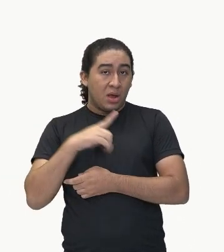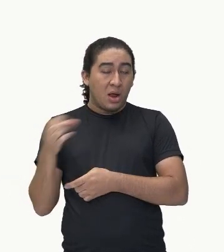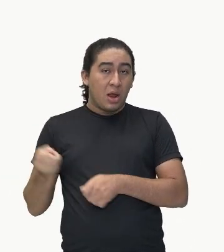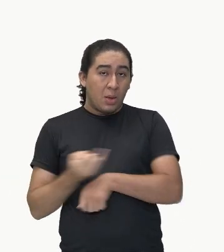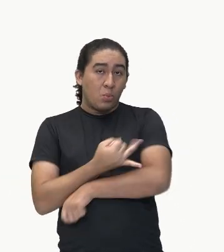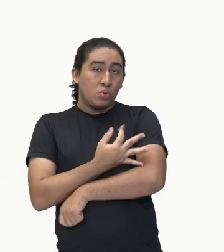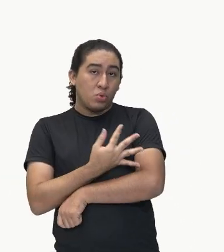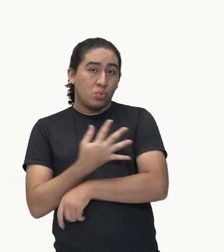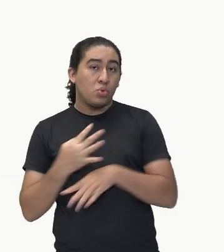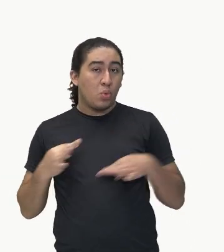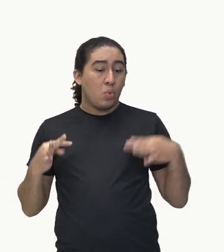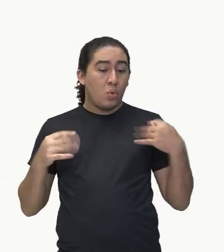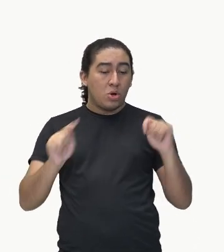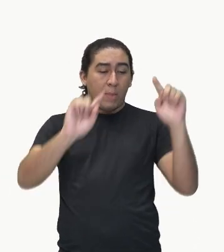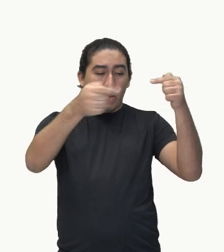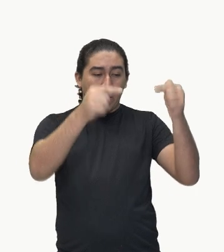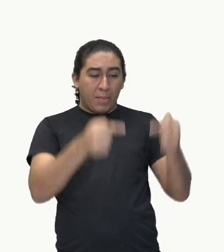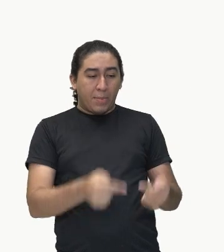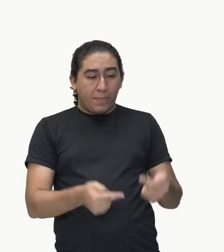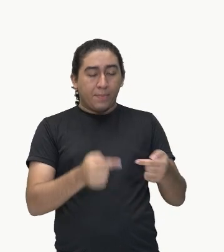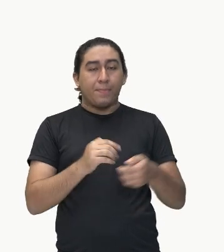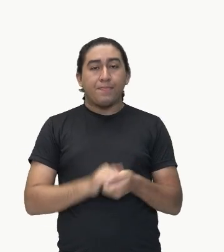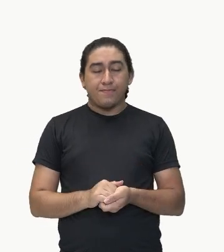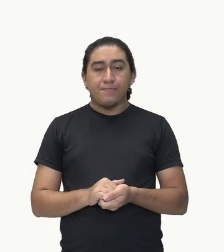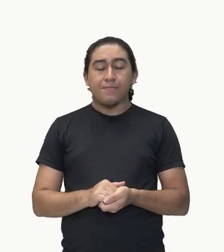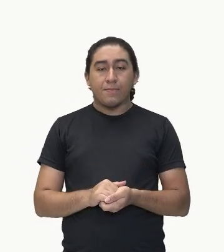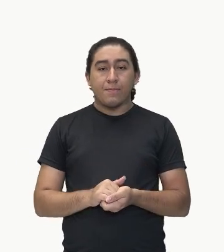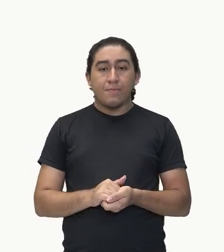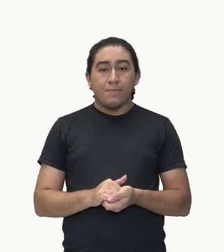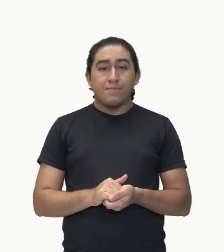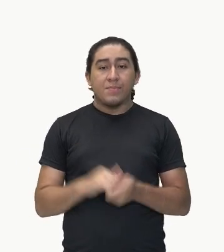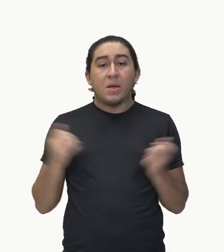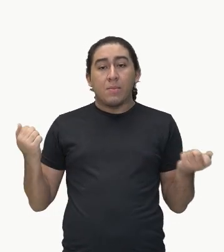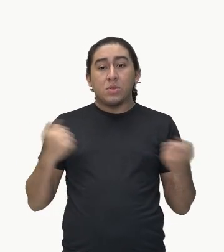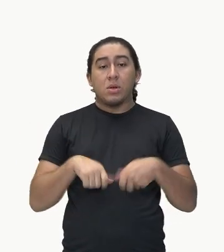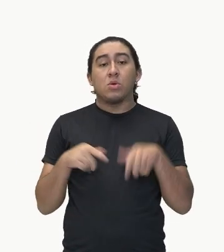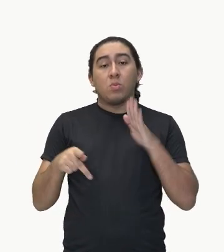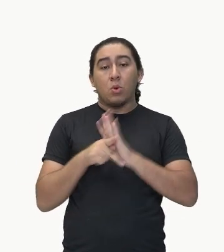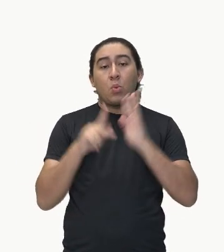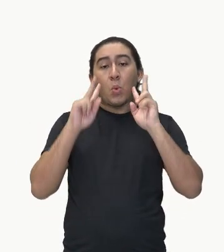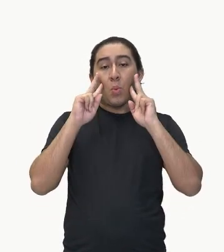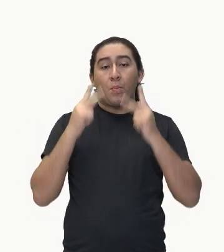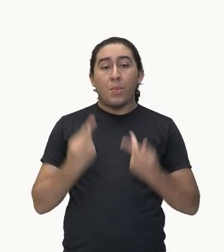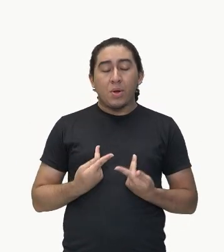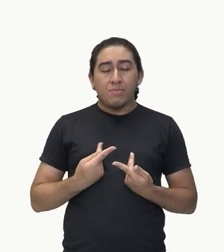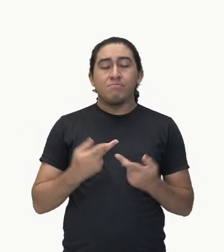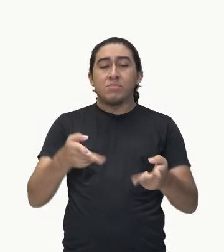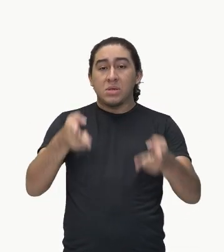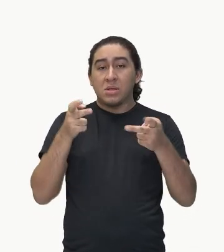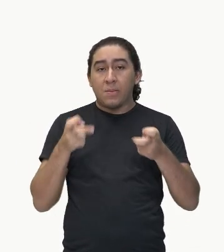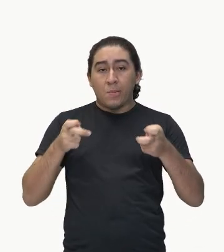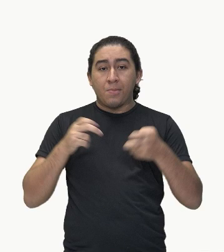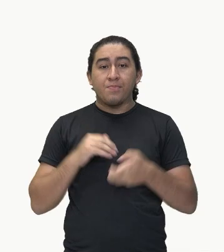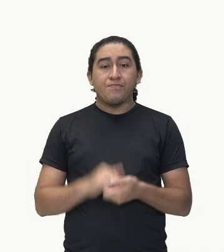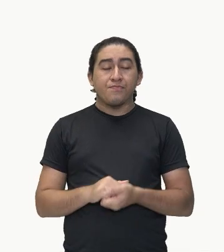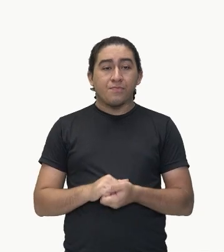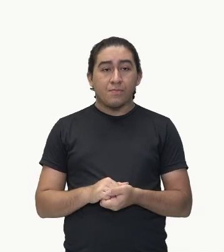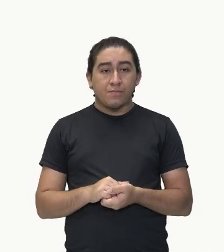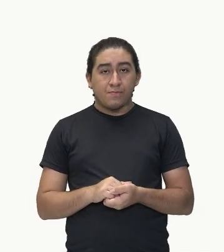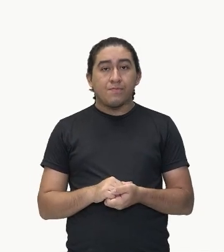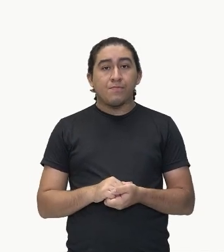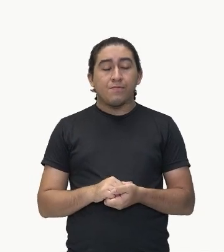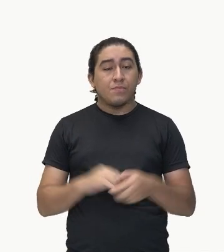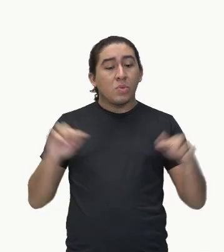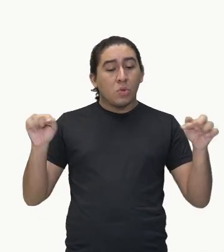essas questões, né, que vão aí condicionar a questão humana. Então percebam que ele vai tratar